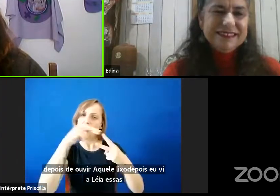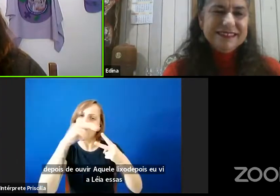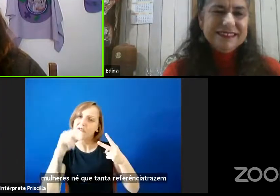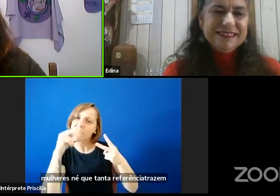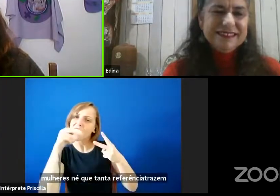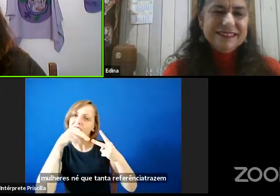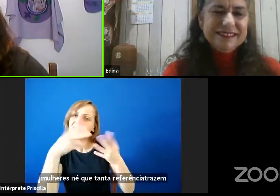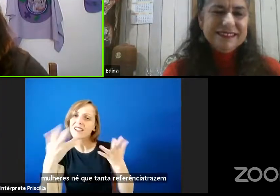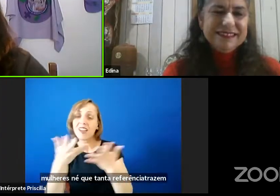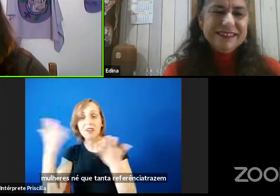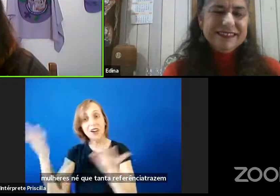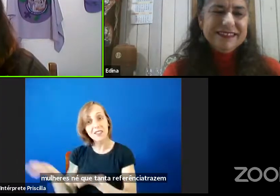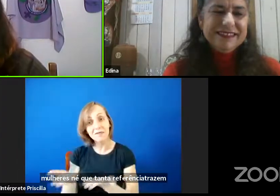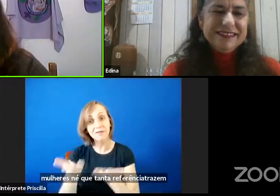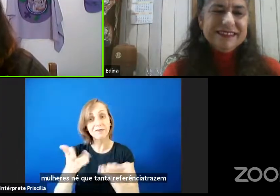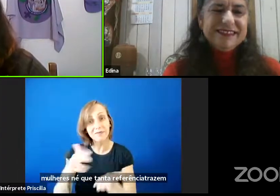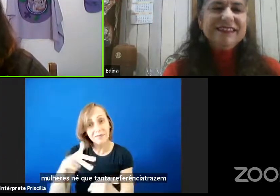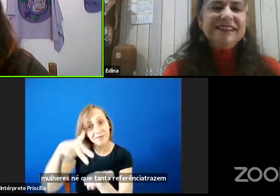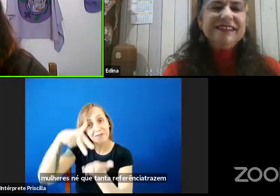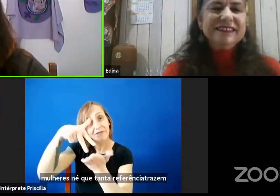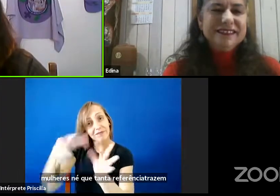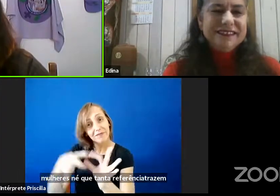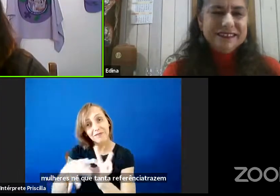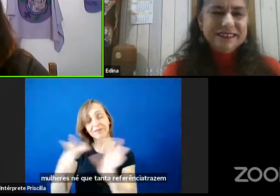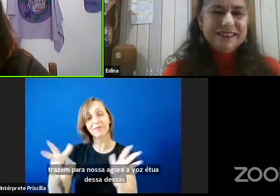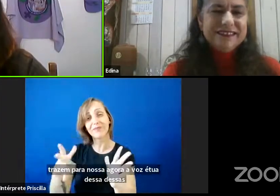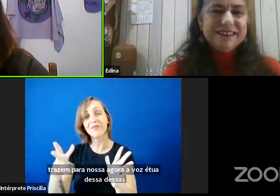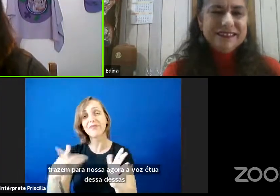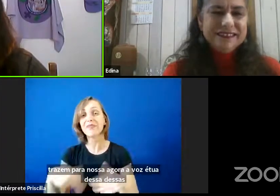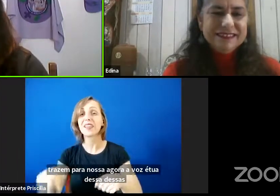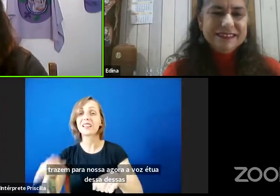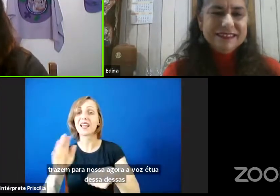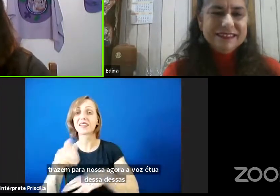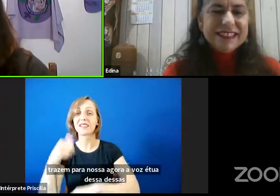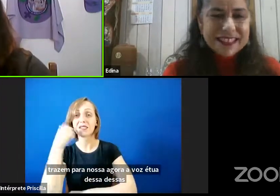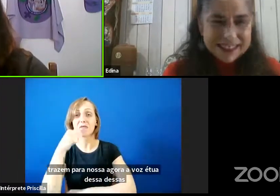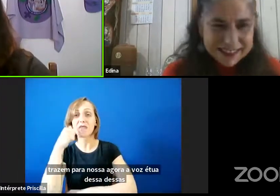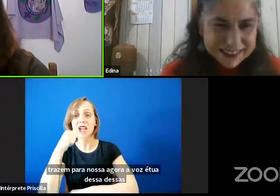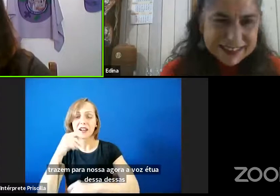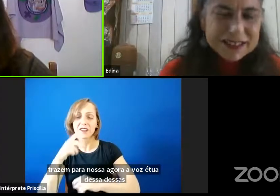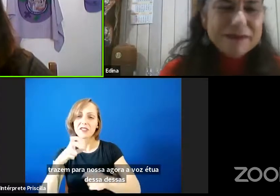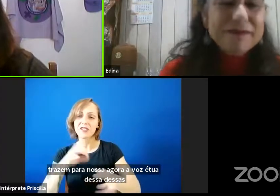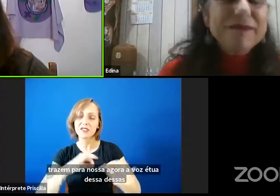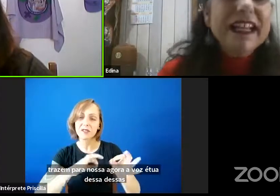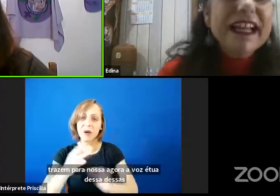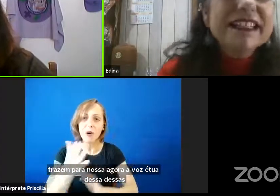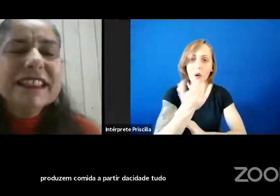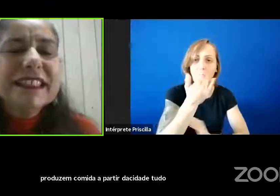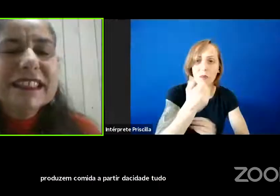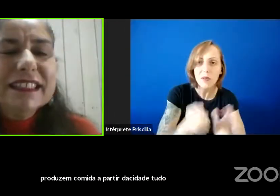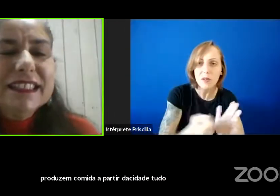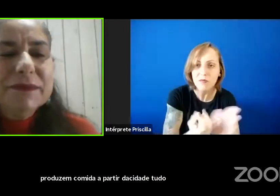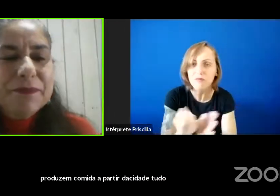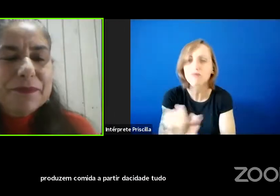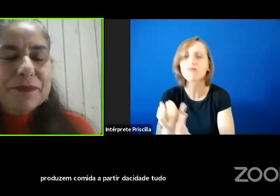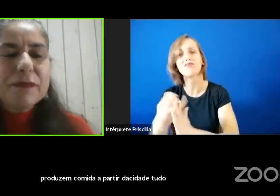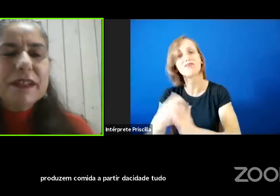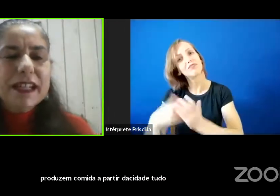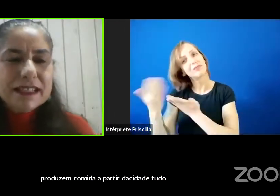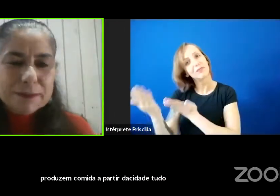tua, dessas mulheres que produzem comida a partir da cidade. Tudo contigo. Obrigada,